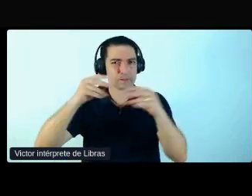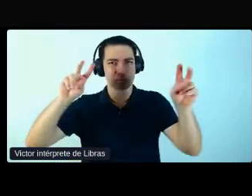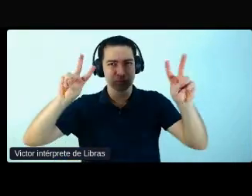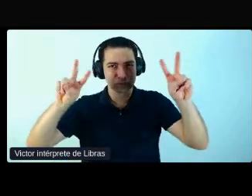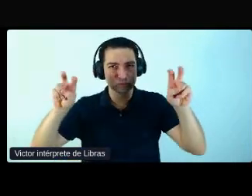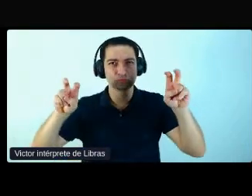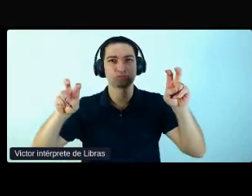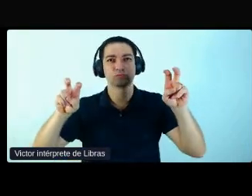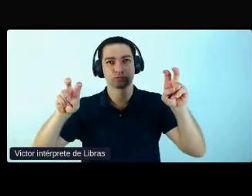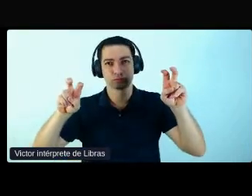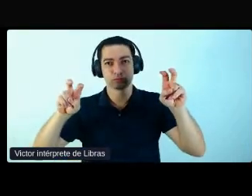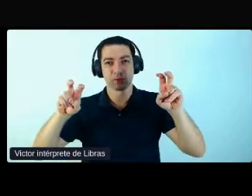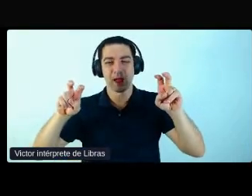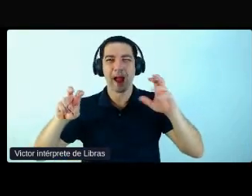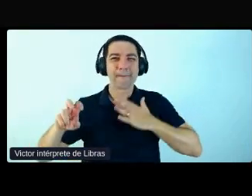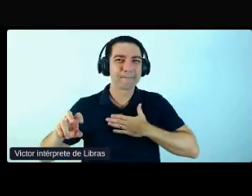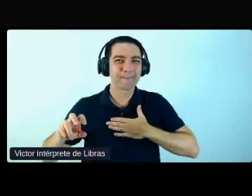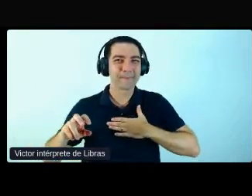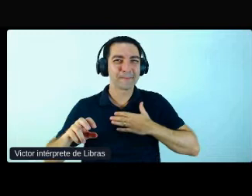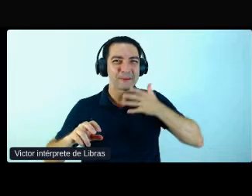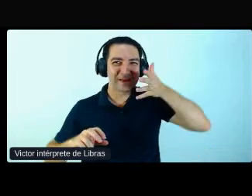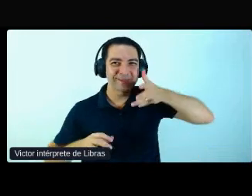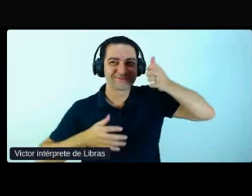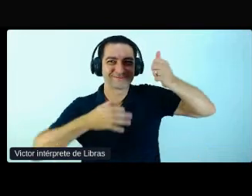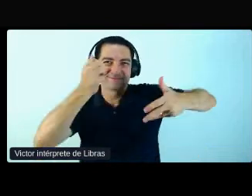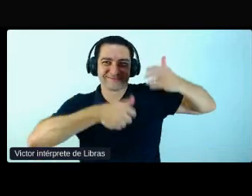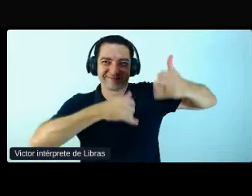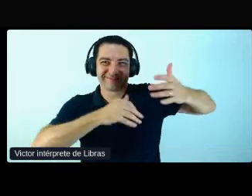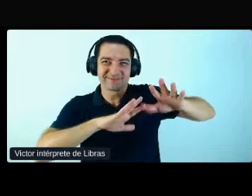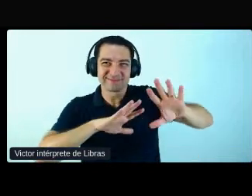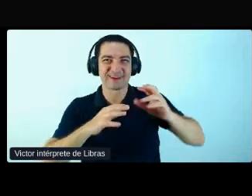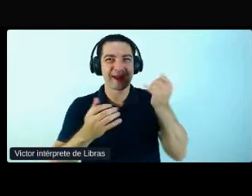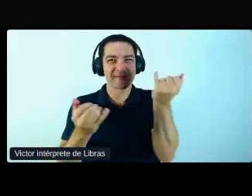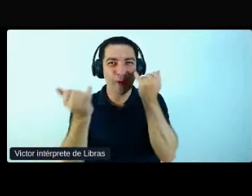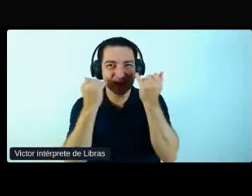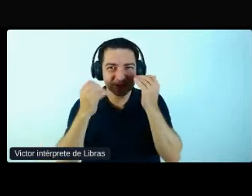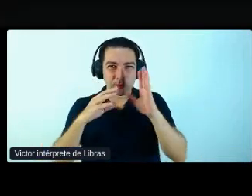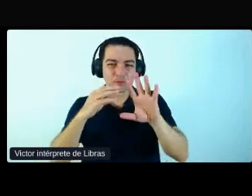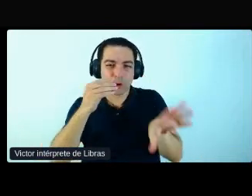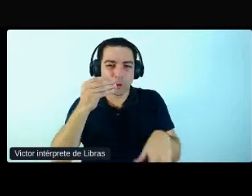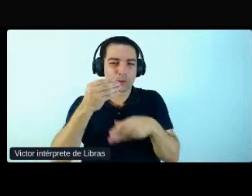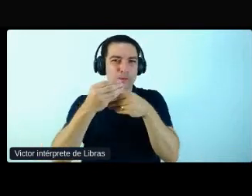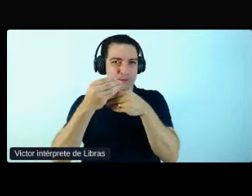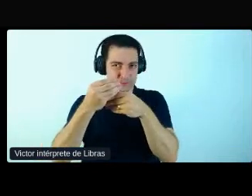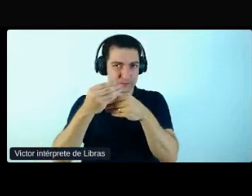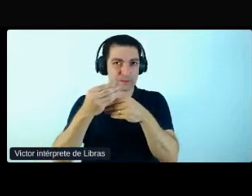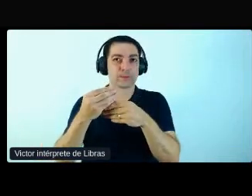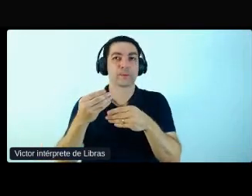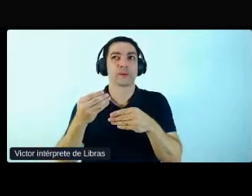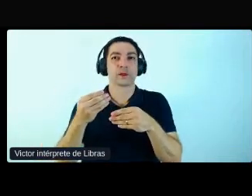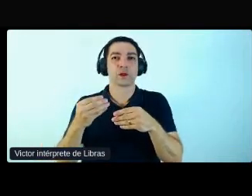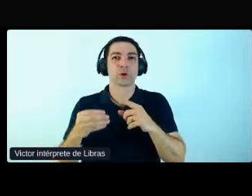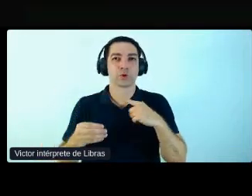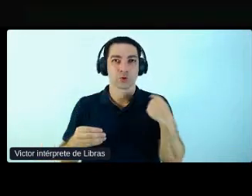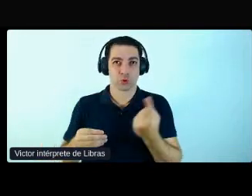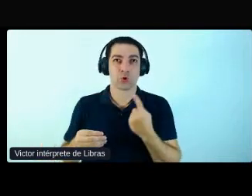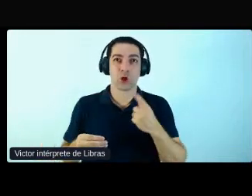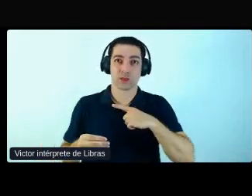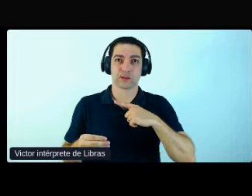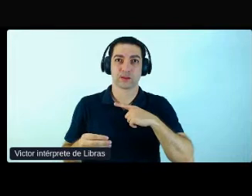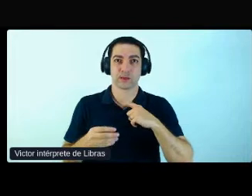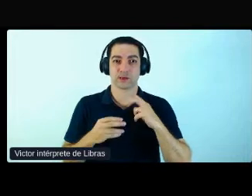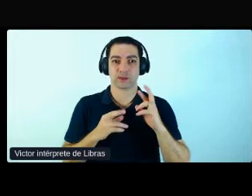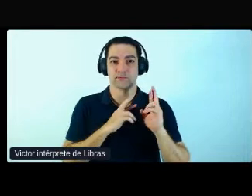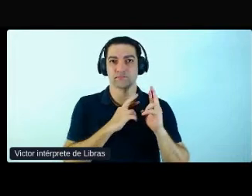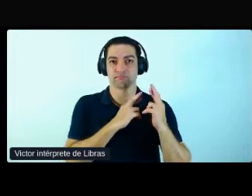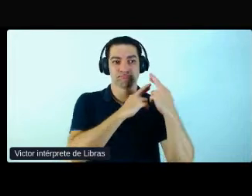a minha fala de informações, né, o que a gente ganha de poder através de informação, dados em